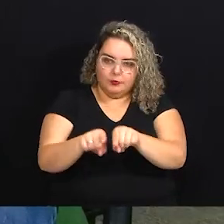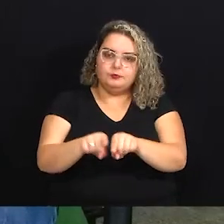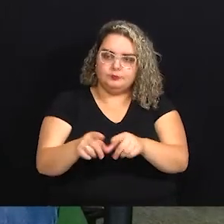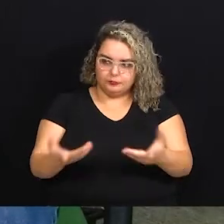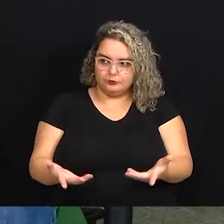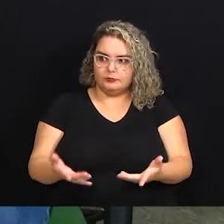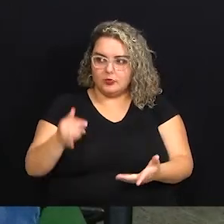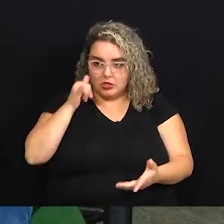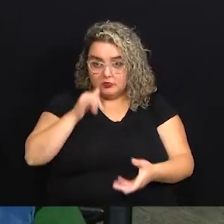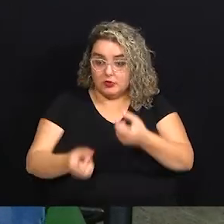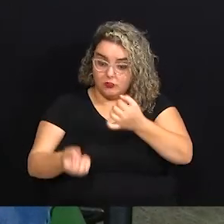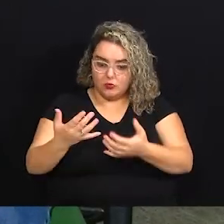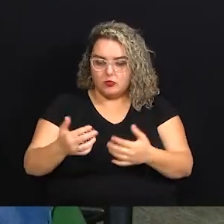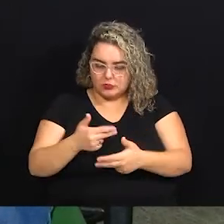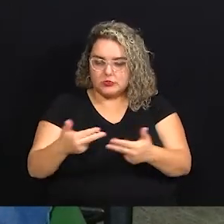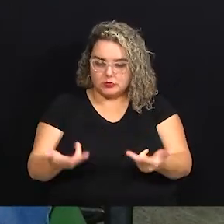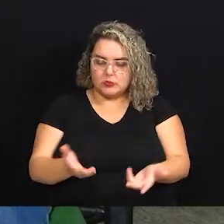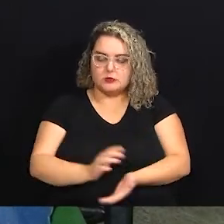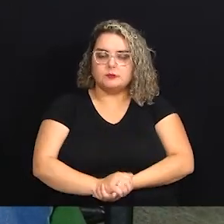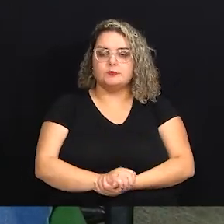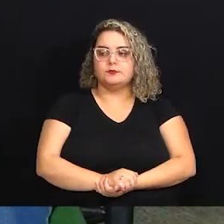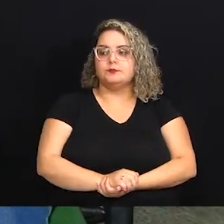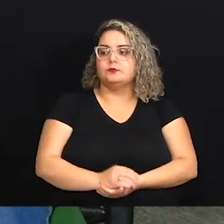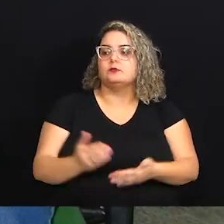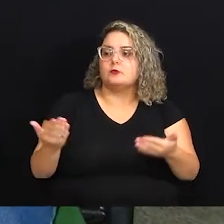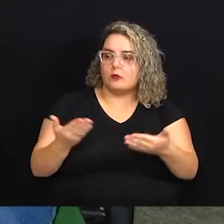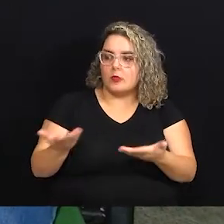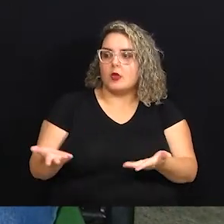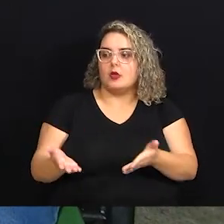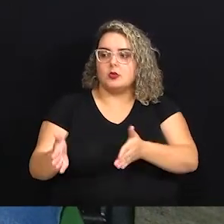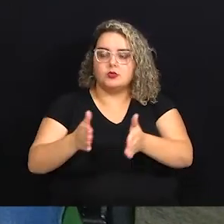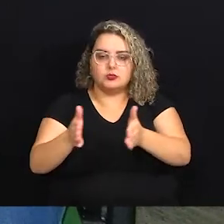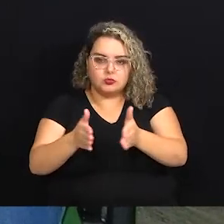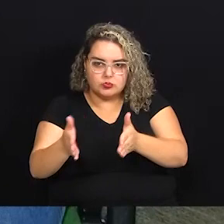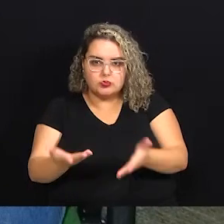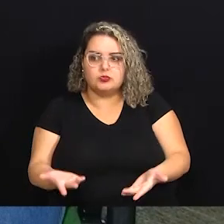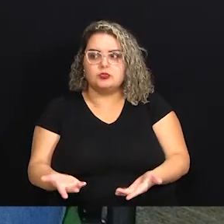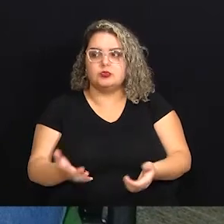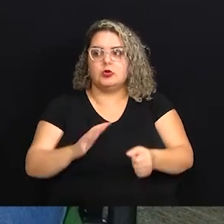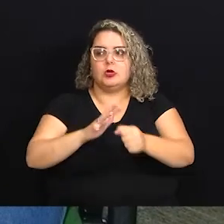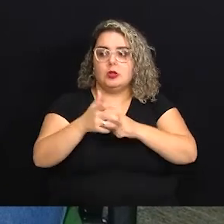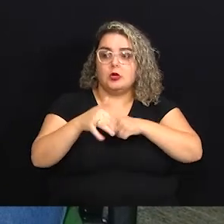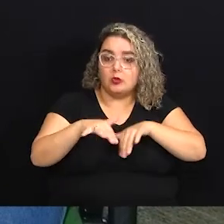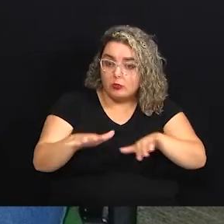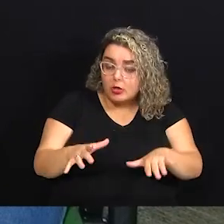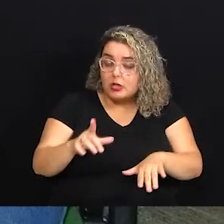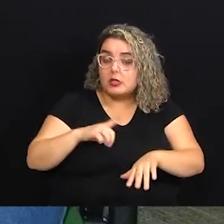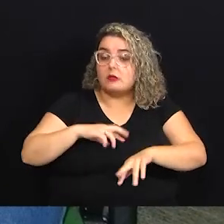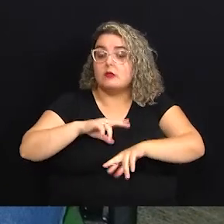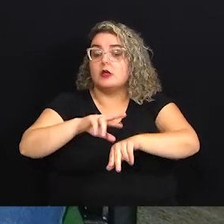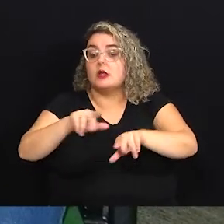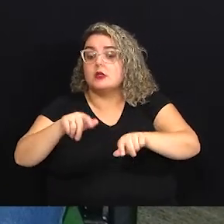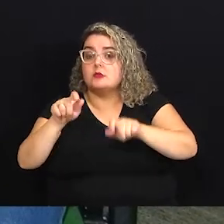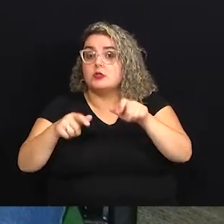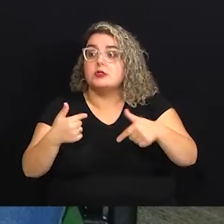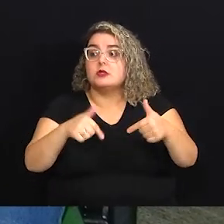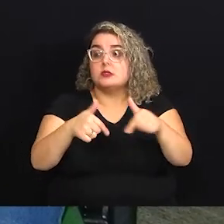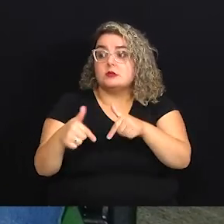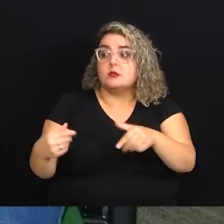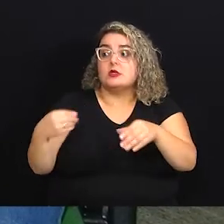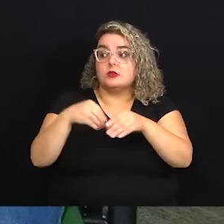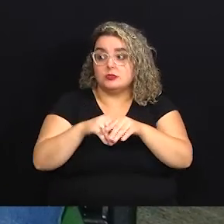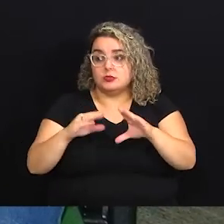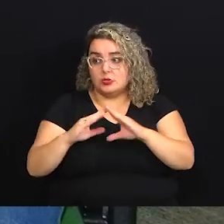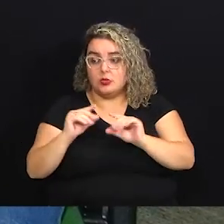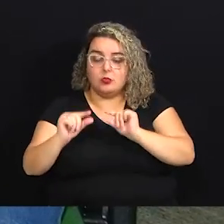questão de segurança mesmo. Certo. E a gente passou agora, recentemente, pelo período da pandemia, teve muita